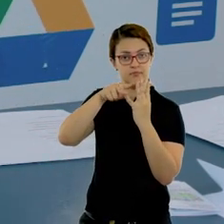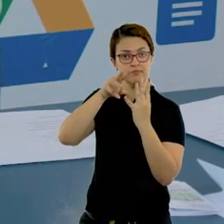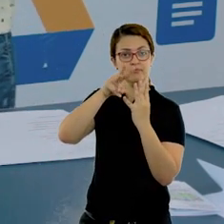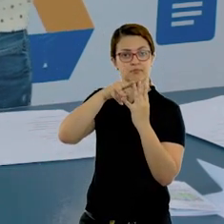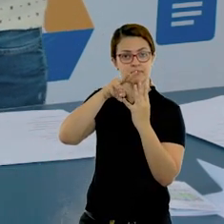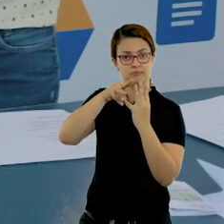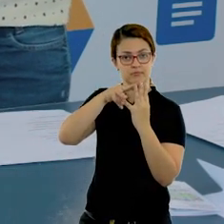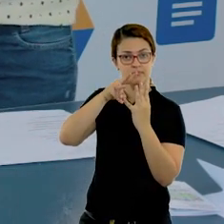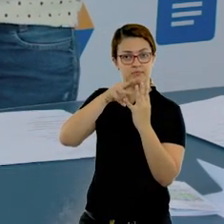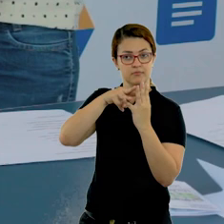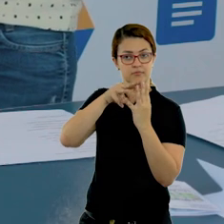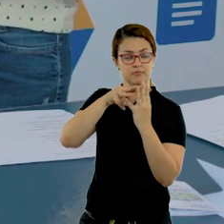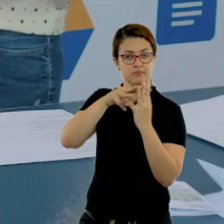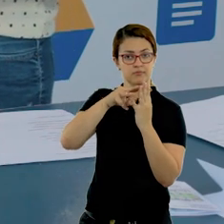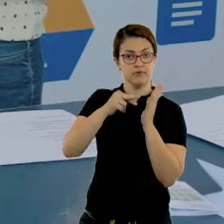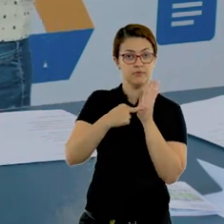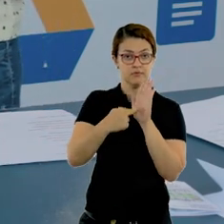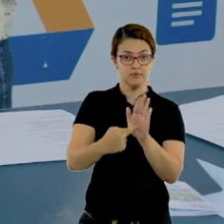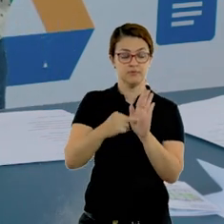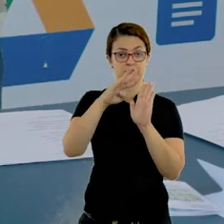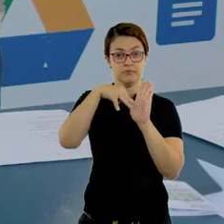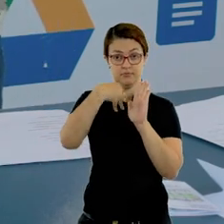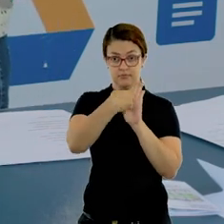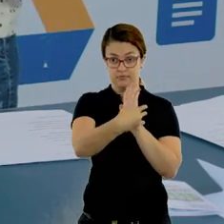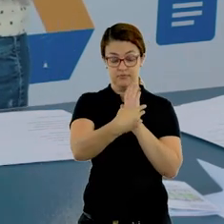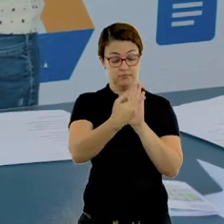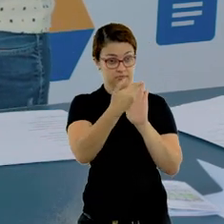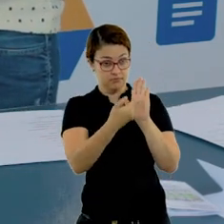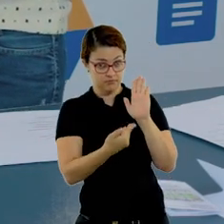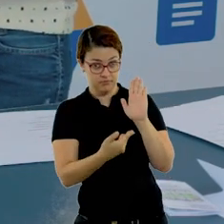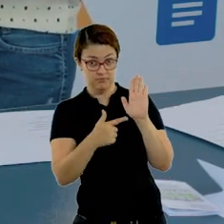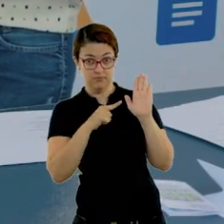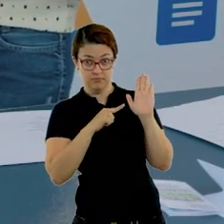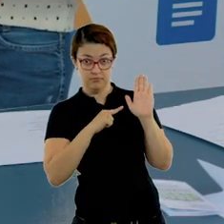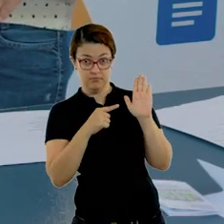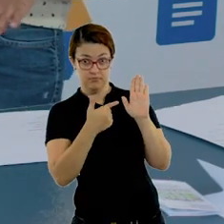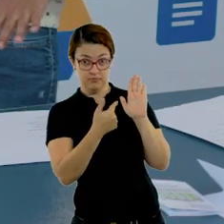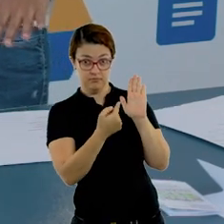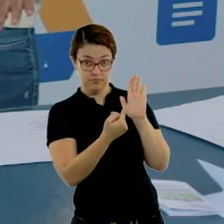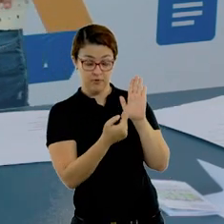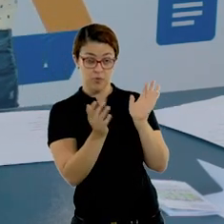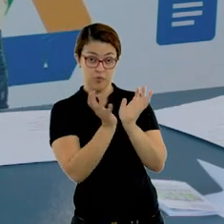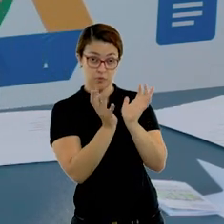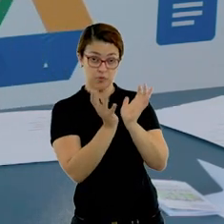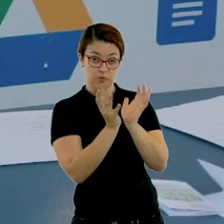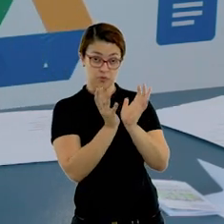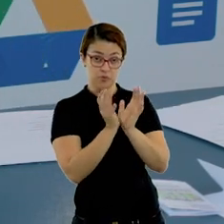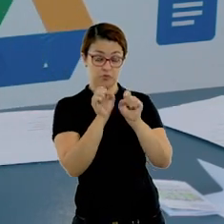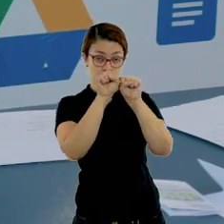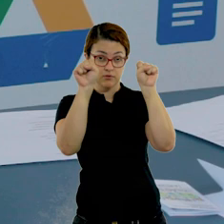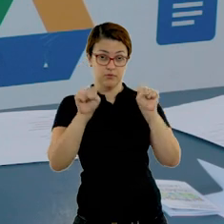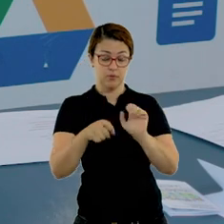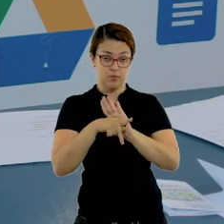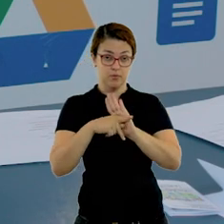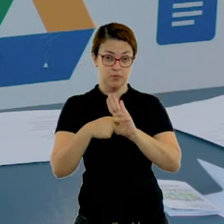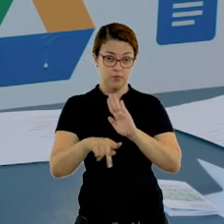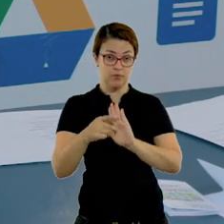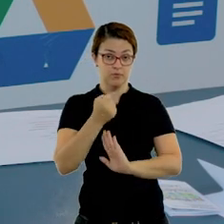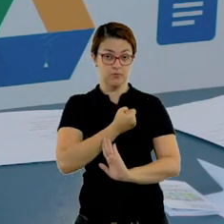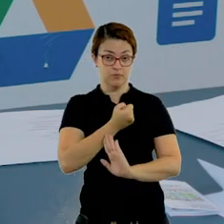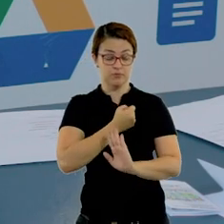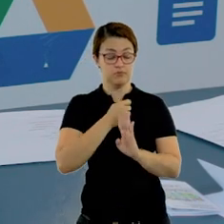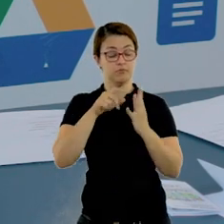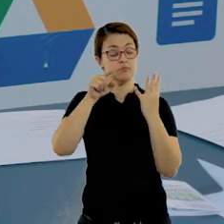há representadas em cada linha. Então, olha só, tem o quadro lá. Este quadro mostra a primeira classe do sistema de